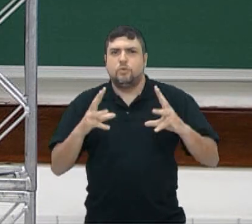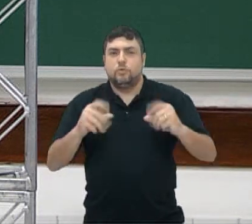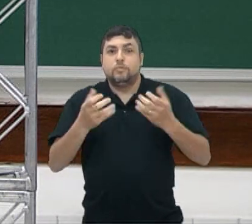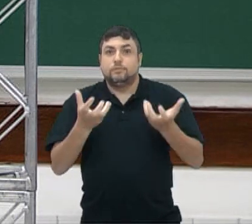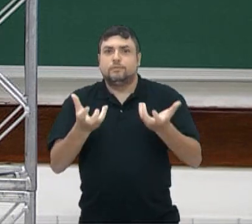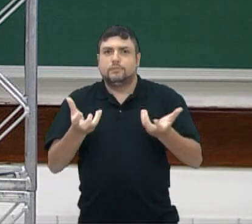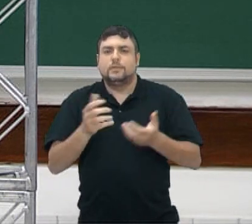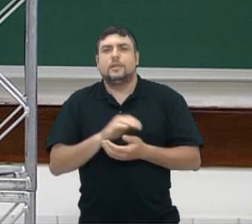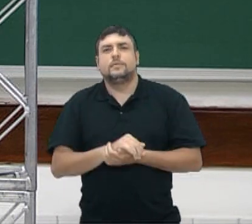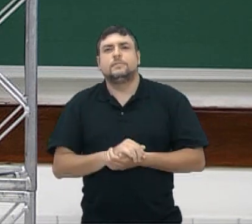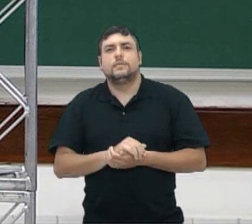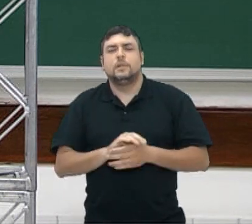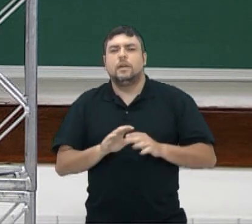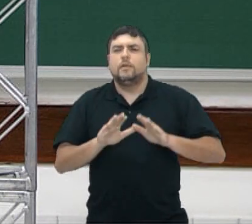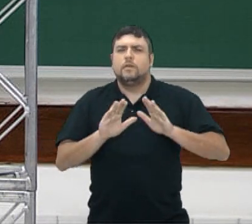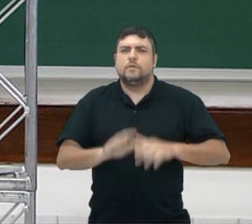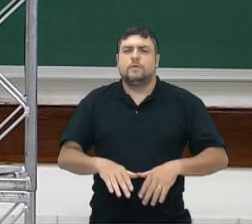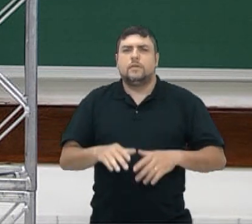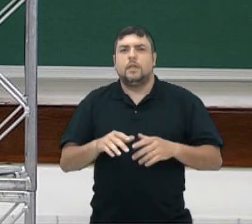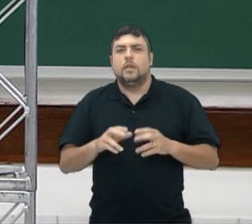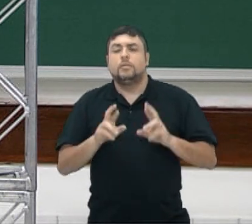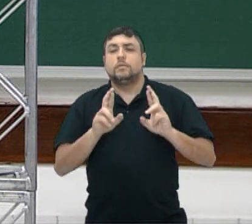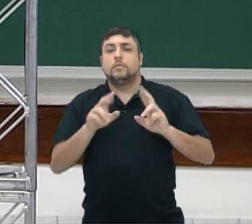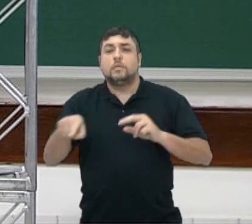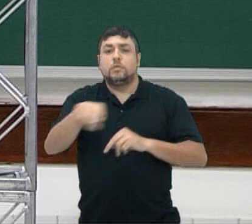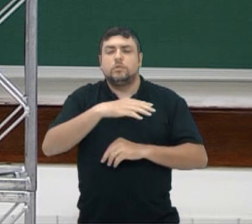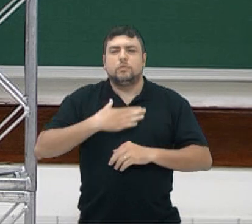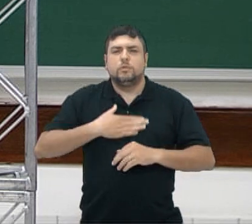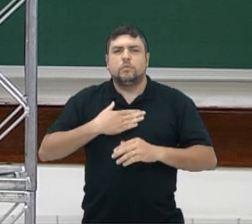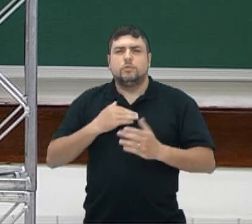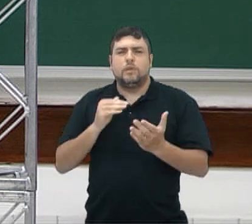né? Então vamos ficando por aqui, espero que vocês tenham gostado e até a